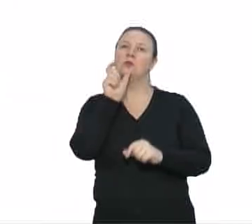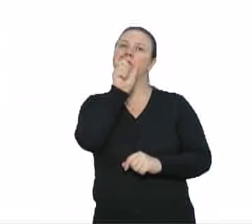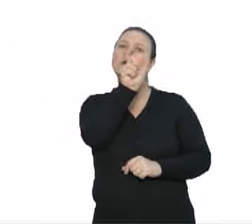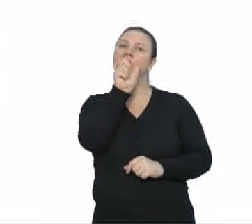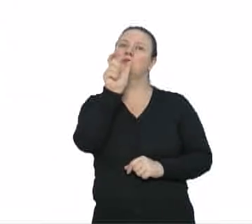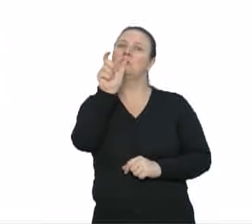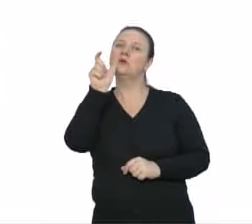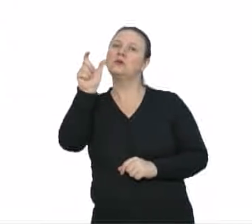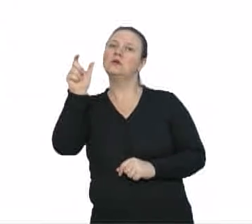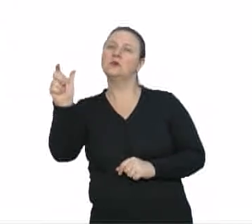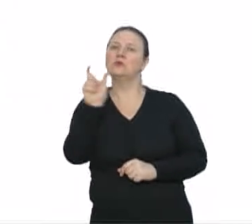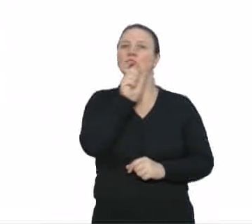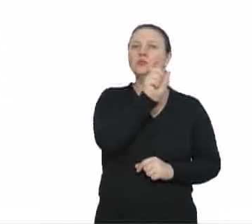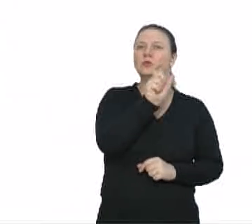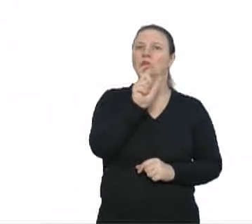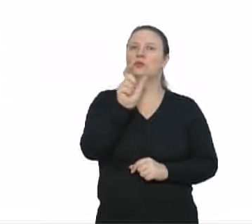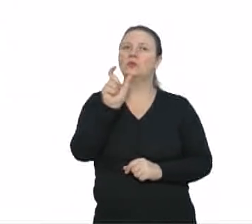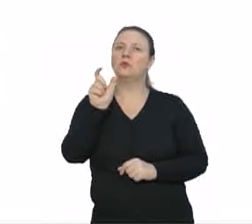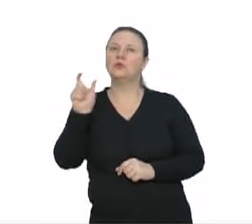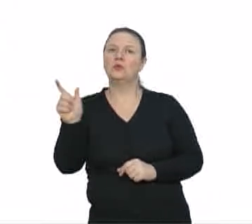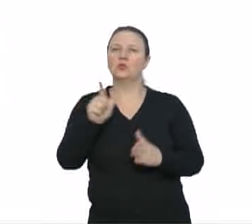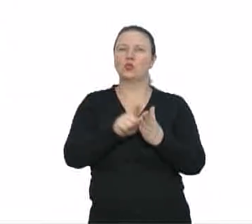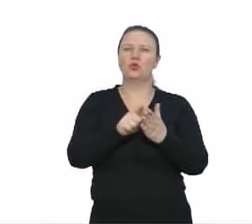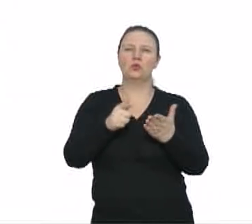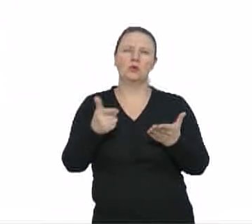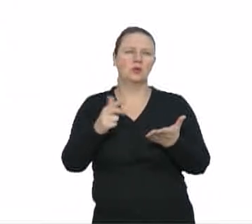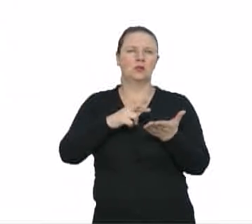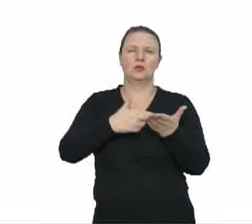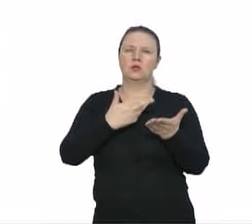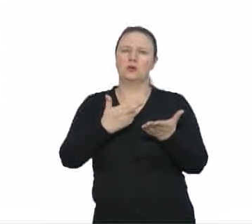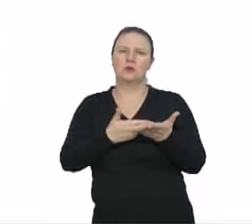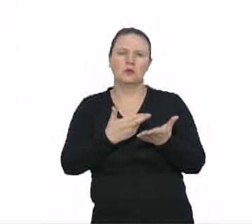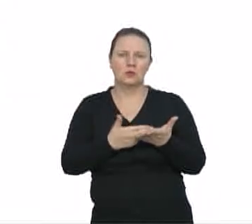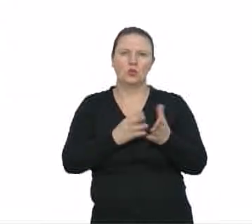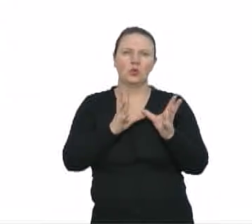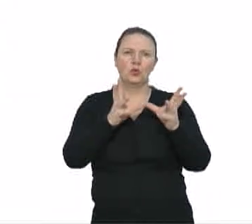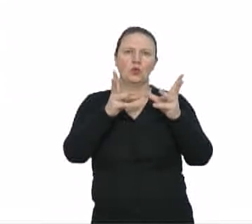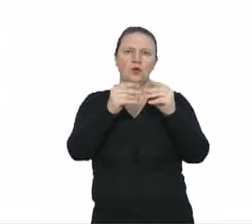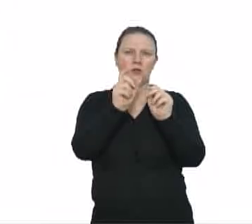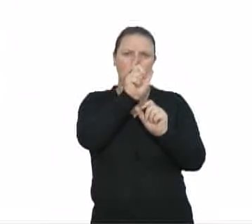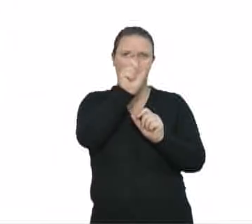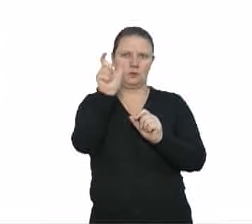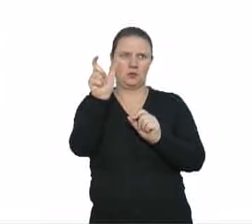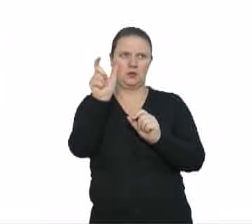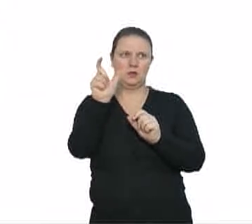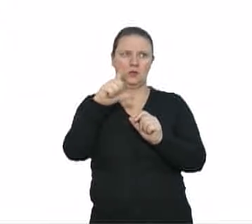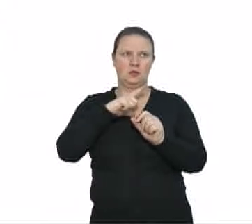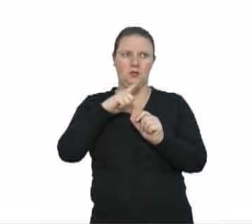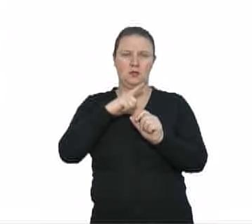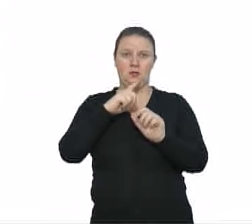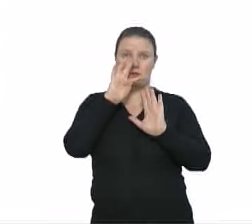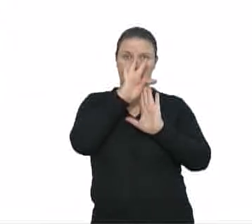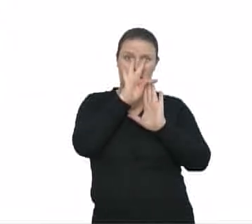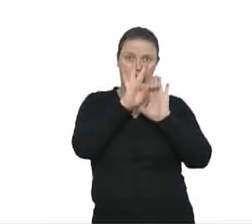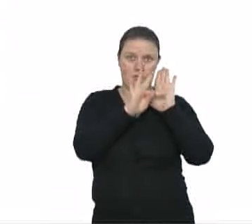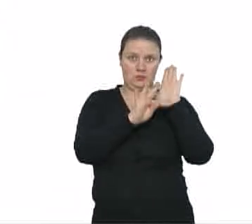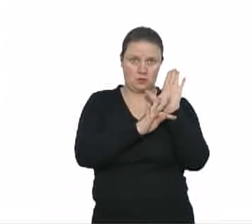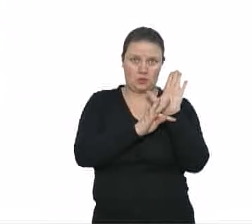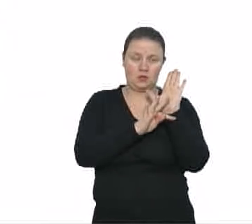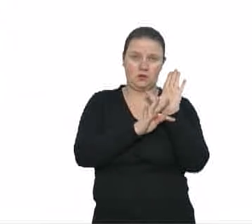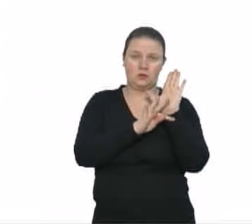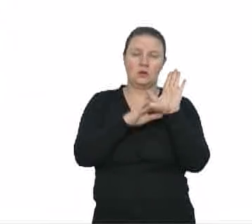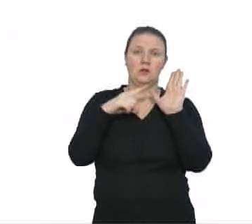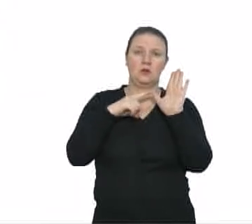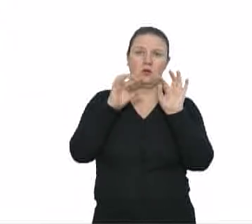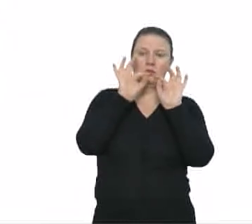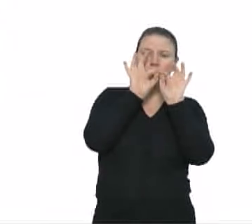polêmico, convencer alguém, jornais ou revistas, argumentativo. Então, nós temos ali um textozinho que